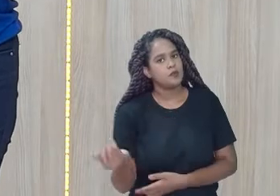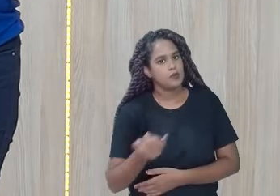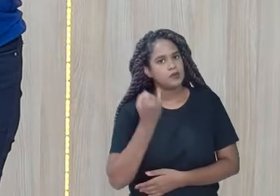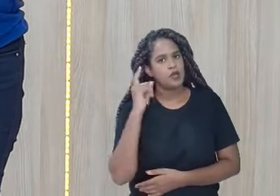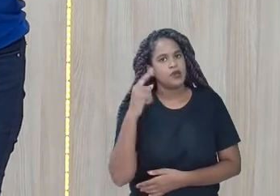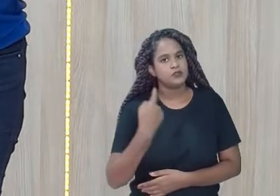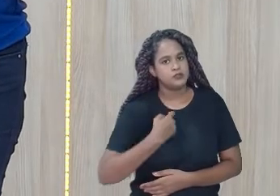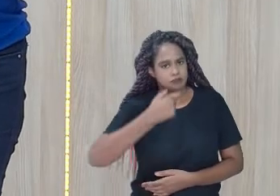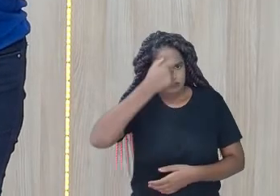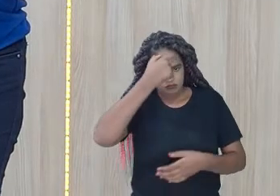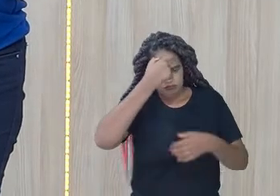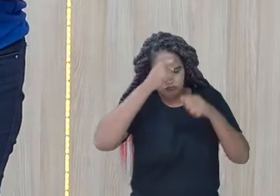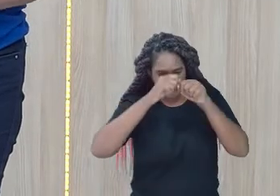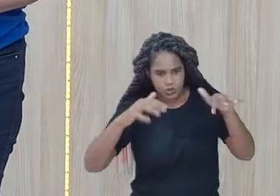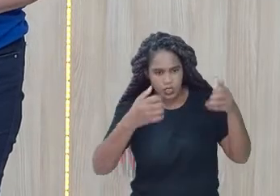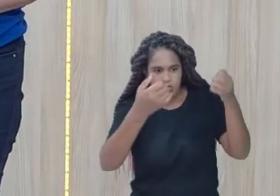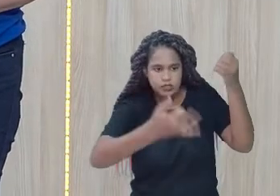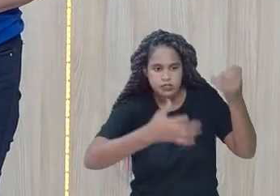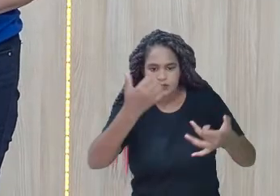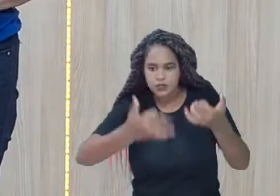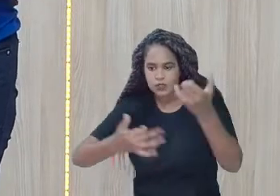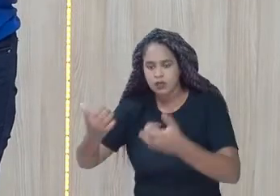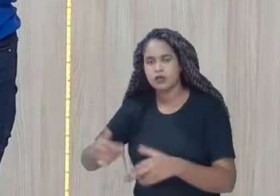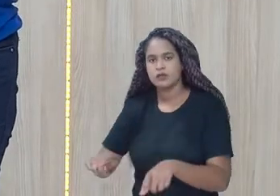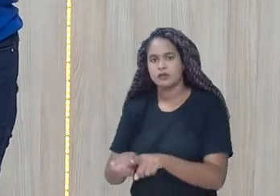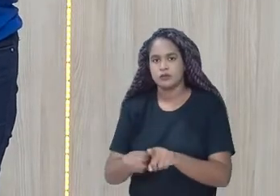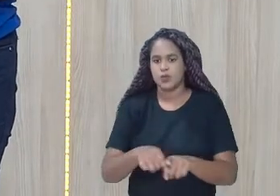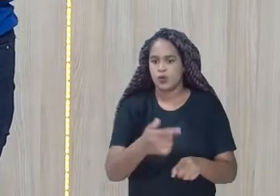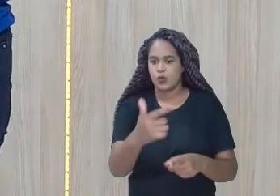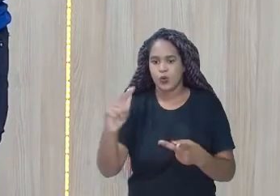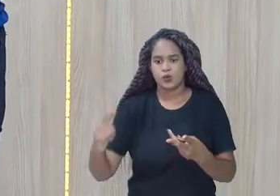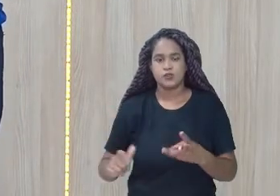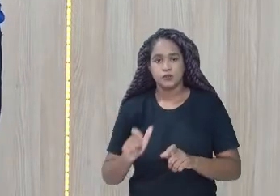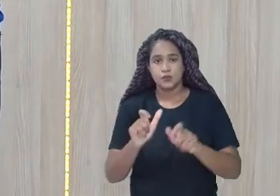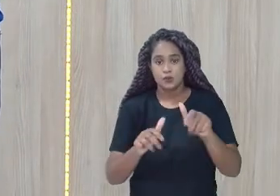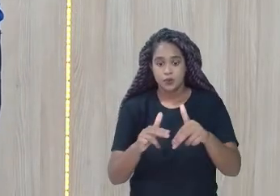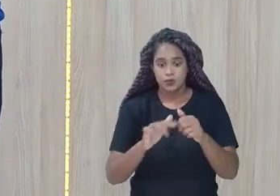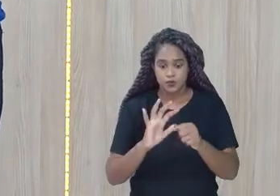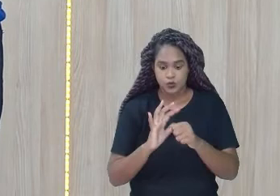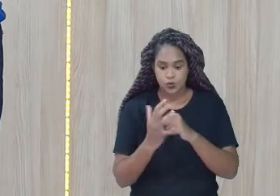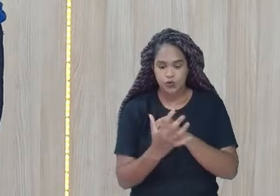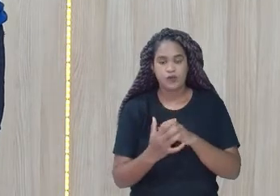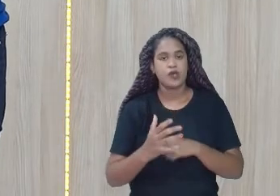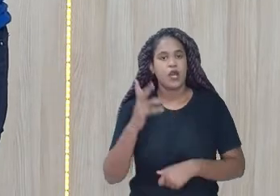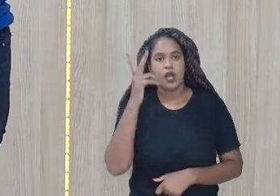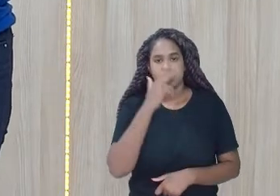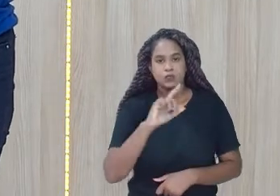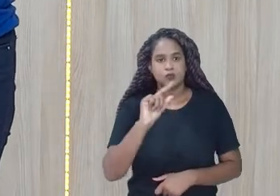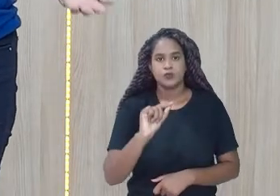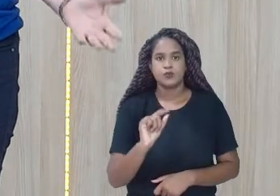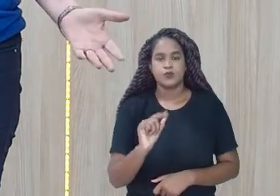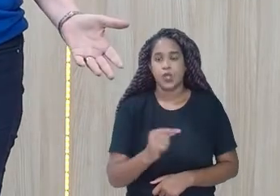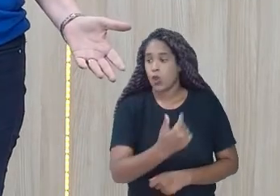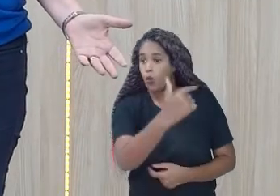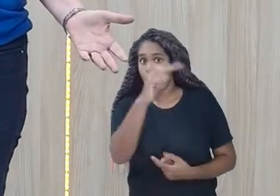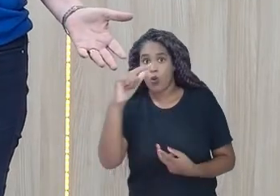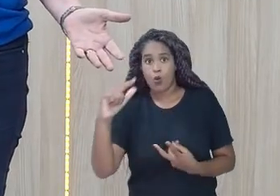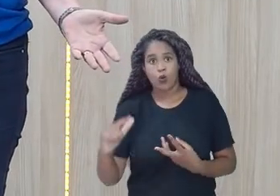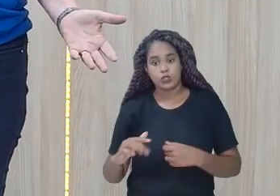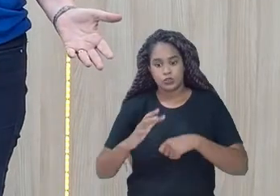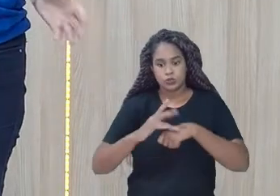possamos conscientizar e explicar às outras pessoas também. Porque com o Covid aí, muitas pessoas achavam que todas as outras